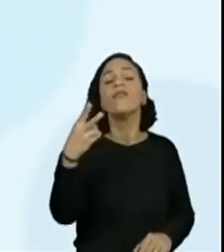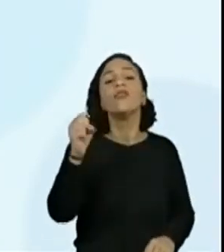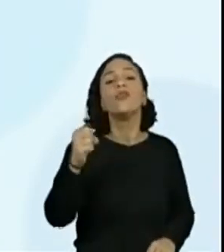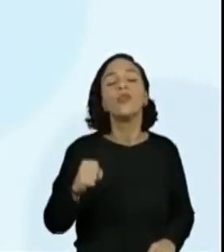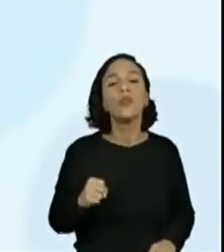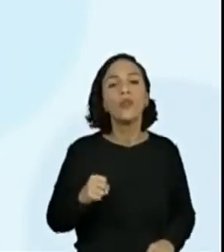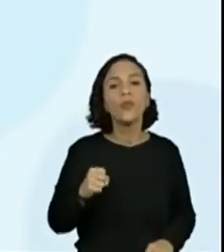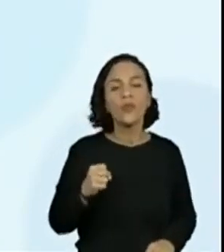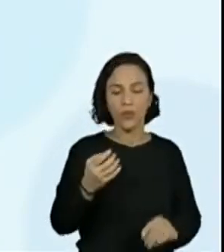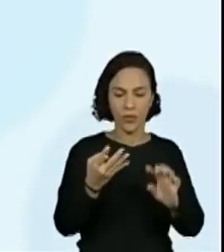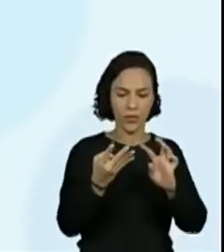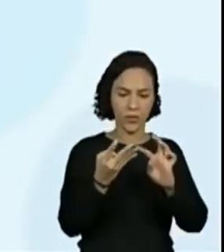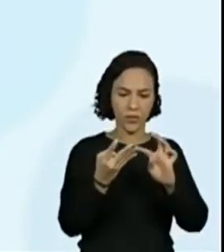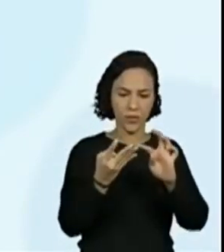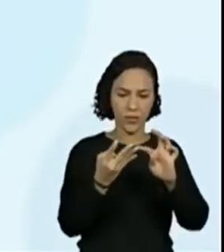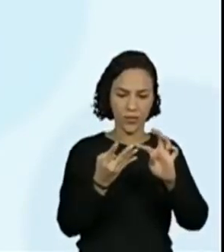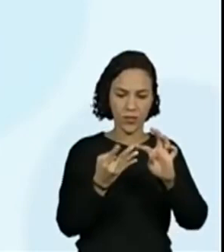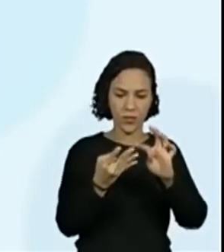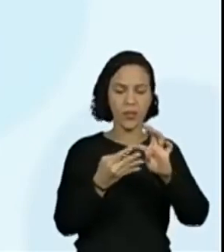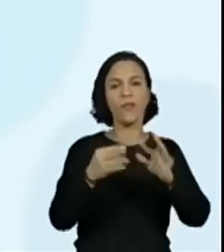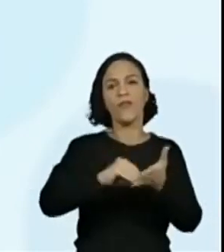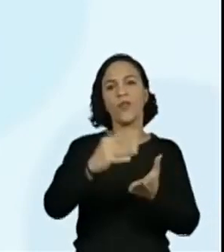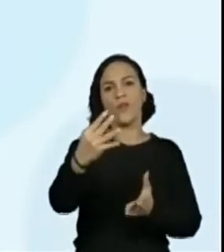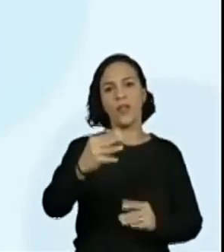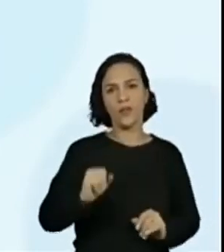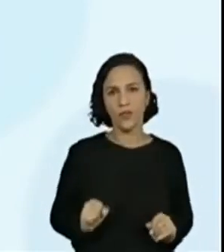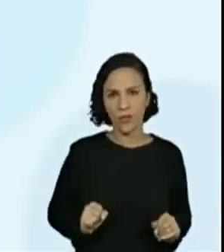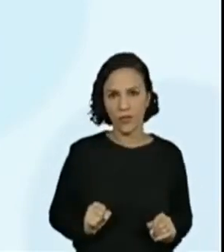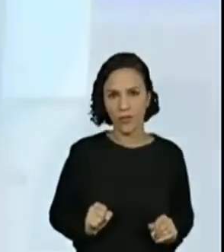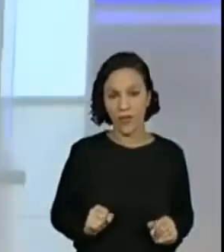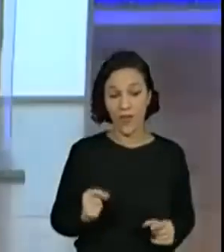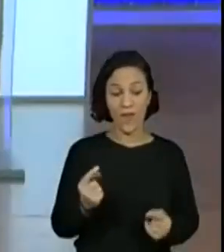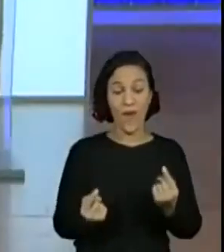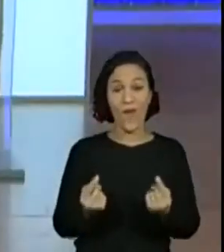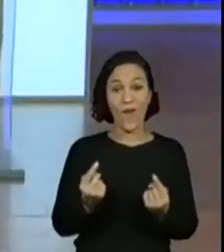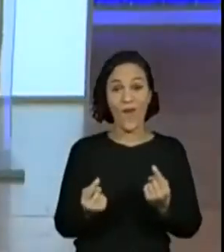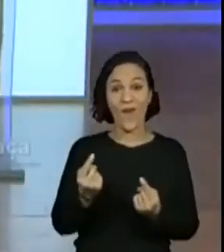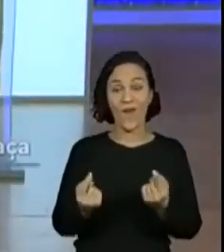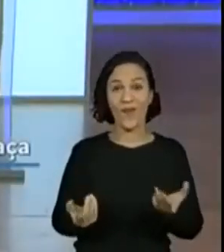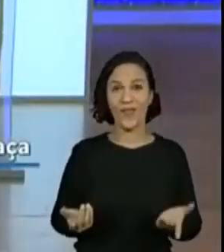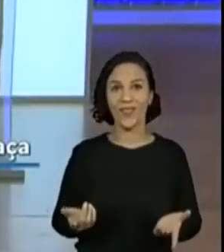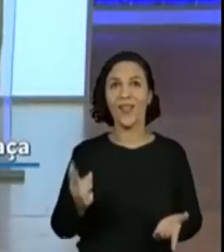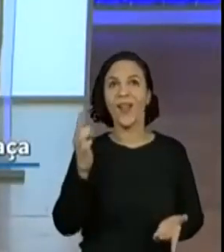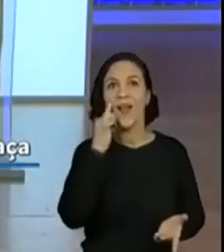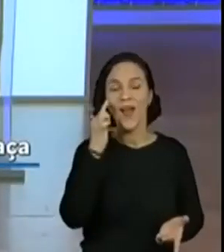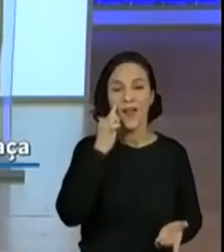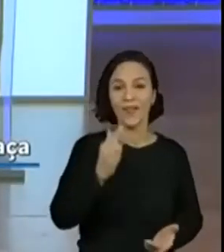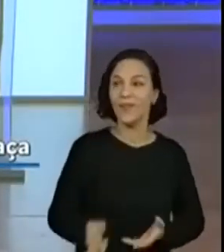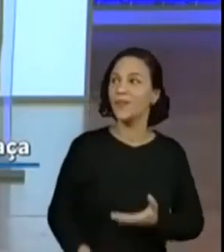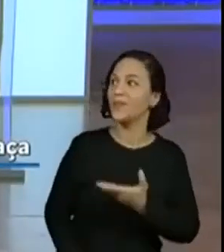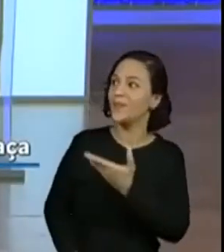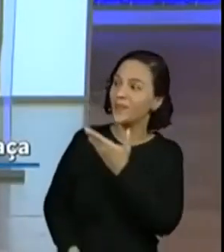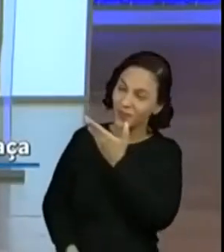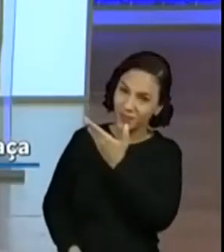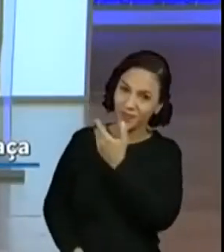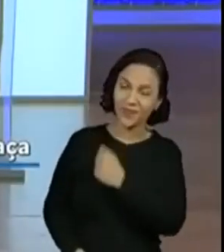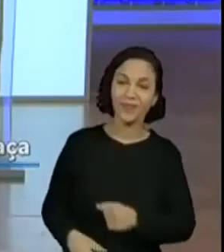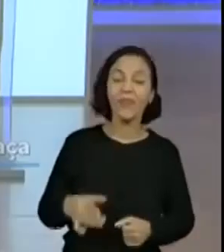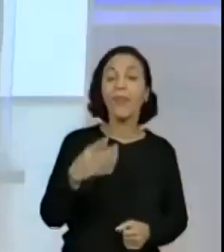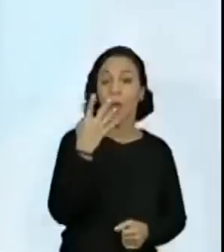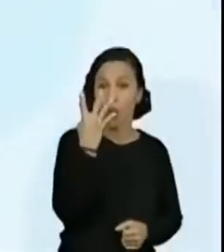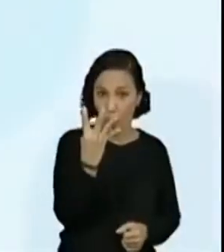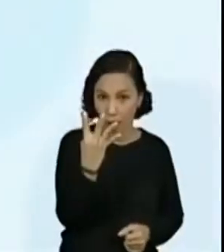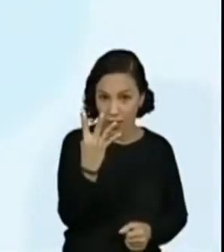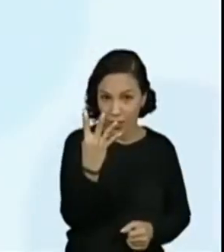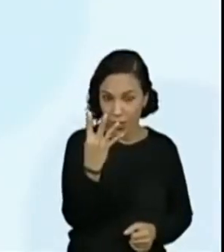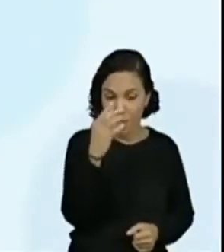28? 24 na cabeça, 1, 2, 3, 4. E aí? E aí, essa figura tem 4